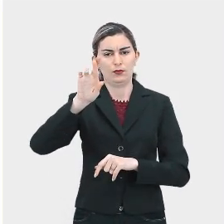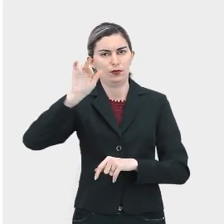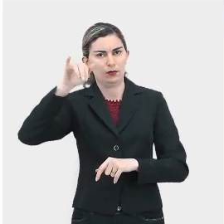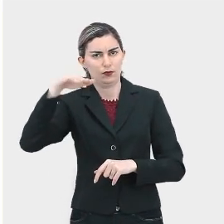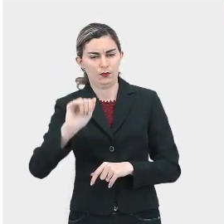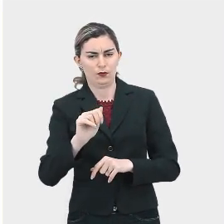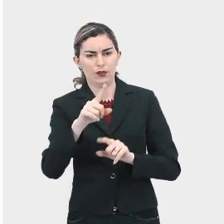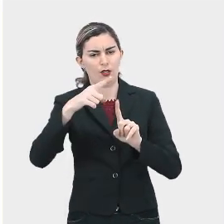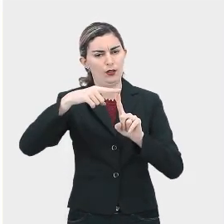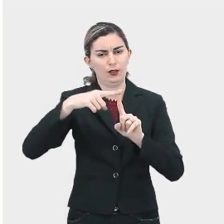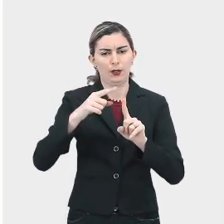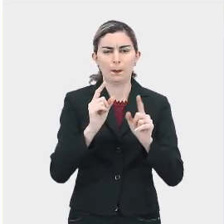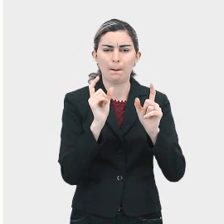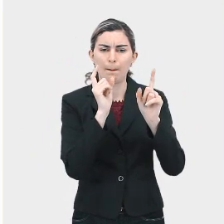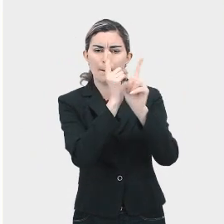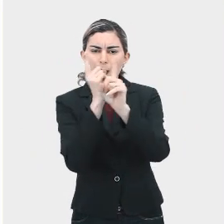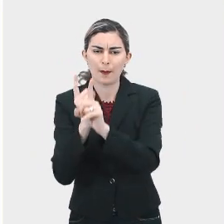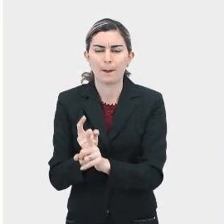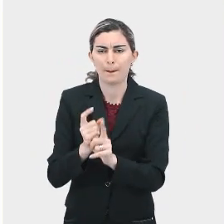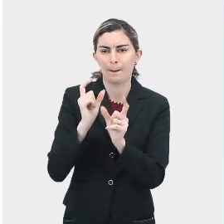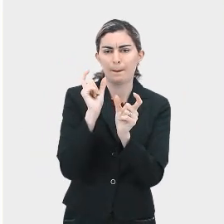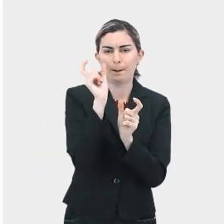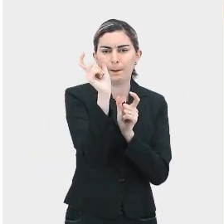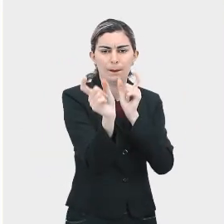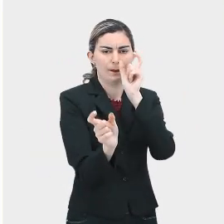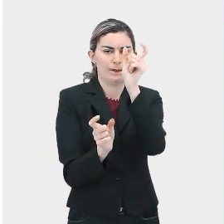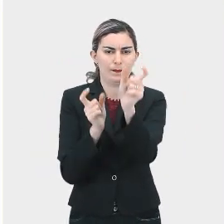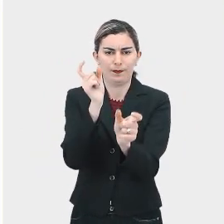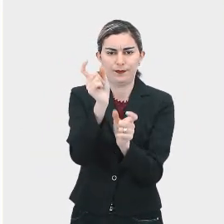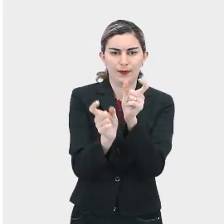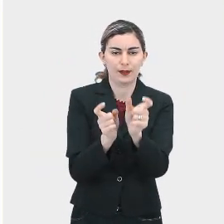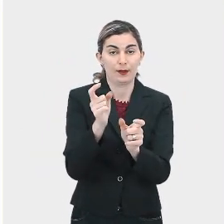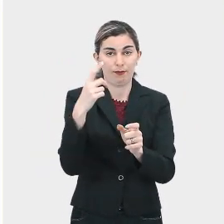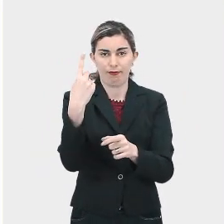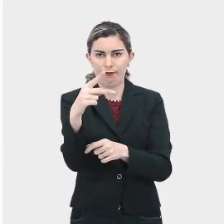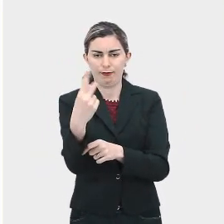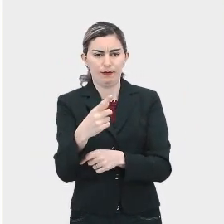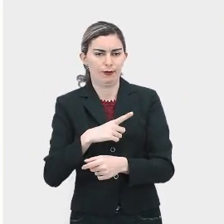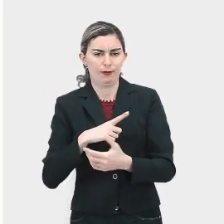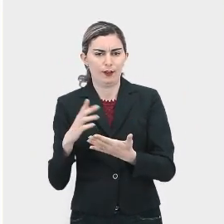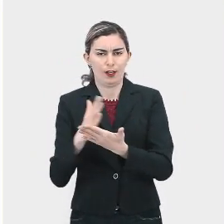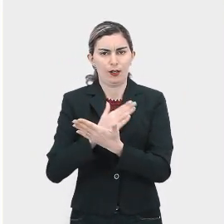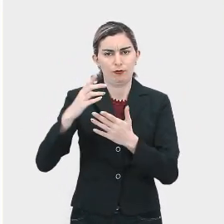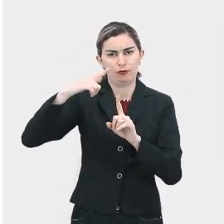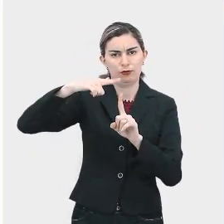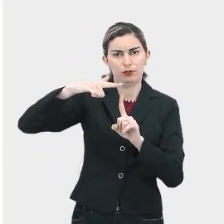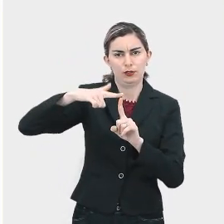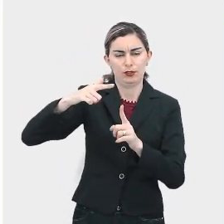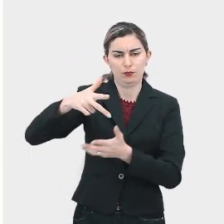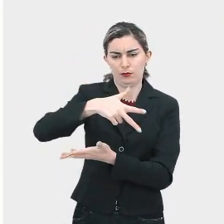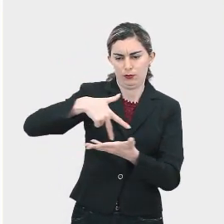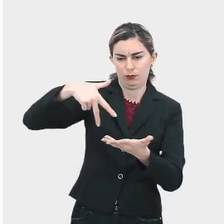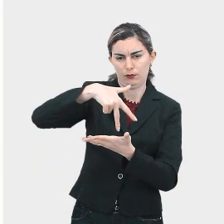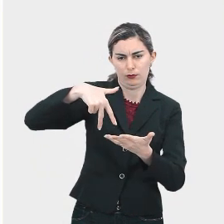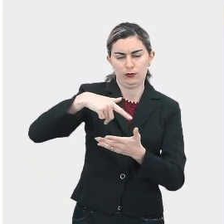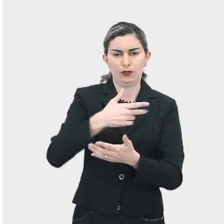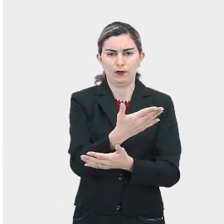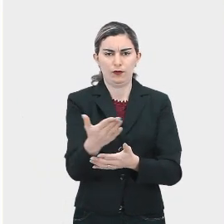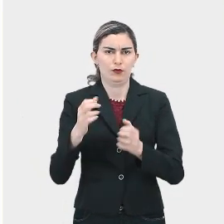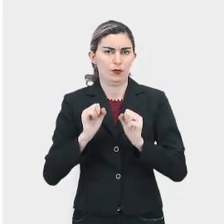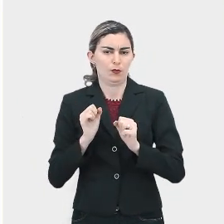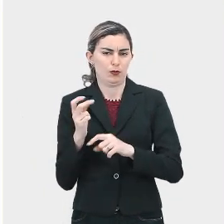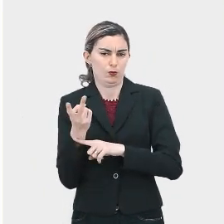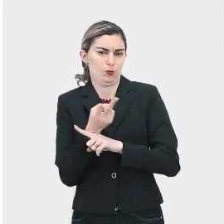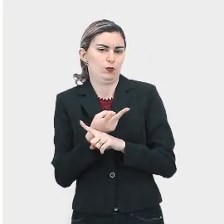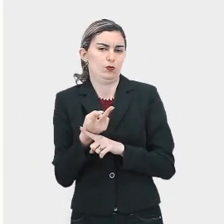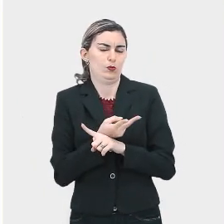aí, tipo um caça-palavras mesmo. Então, nele tem alguns tipos de danças que vocês